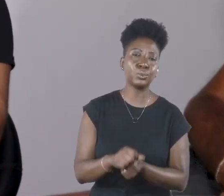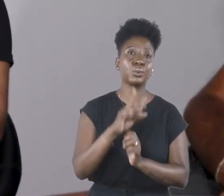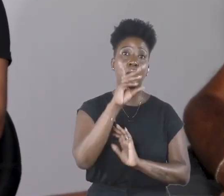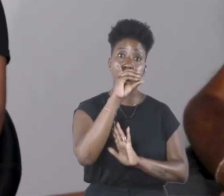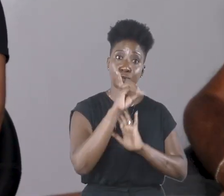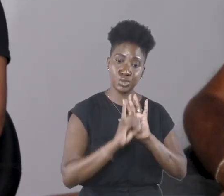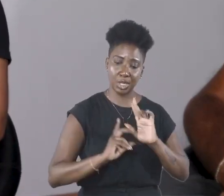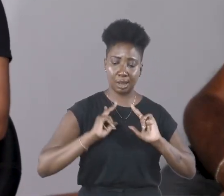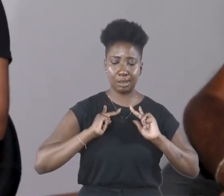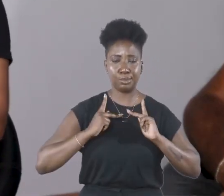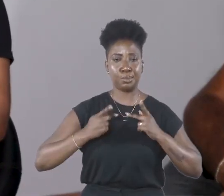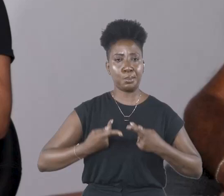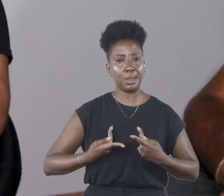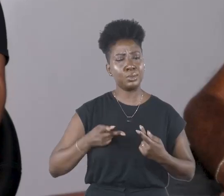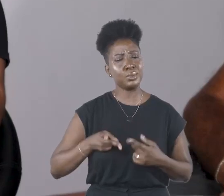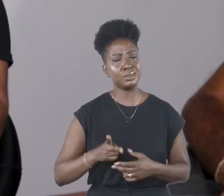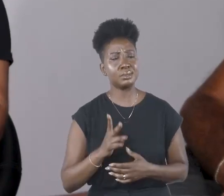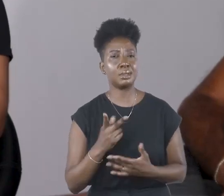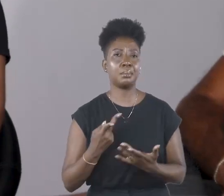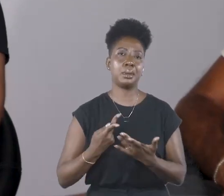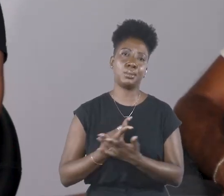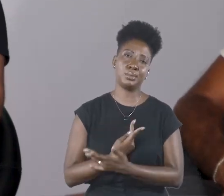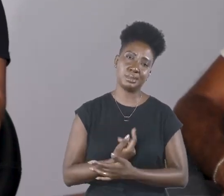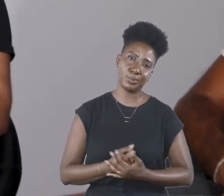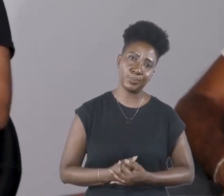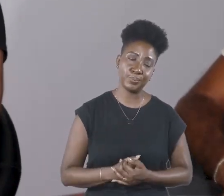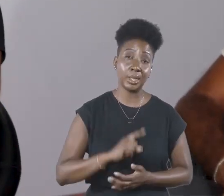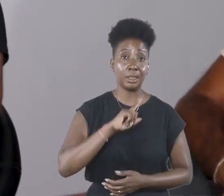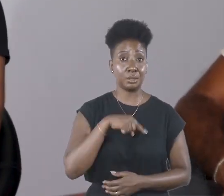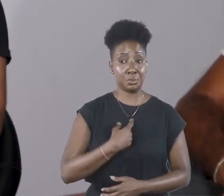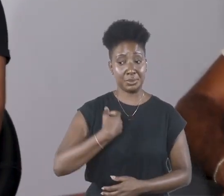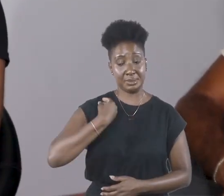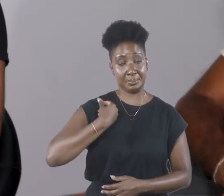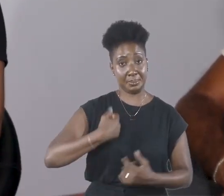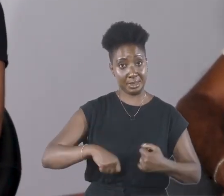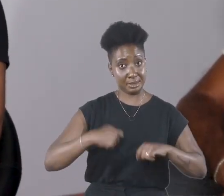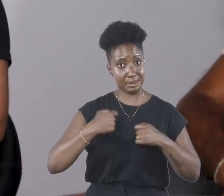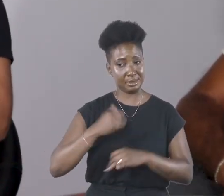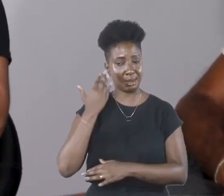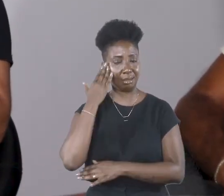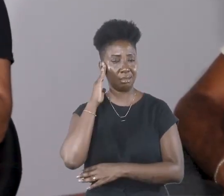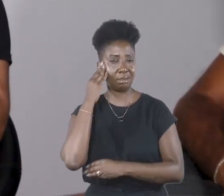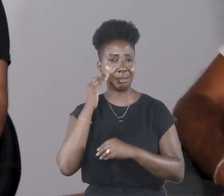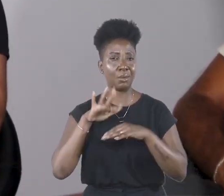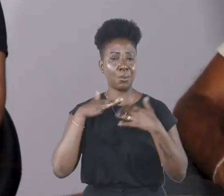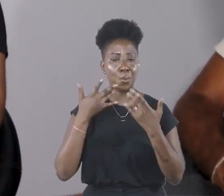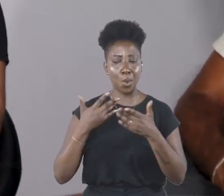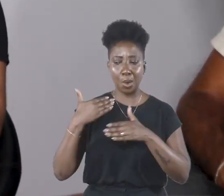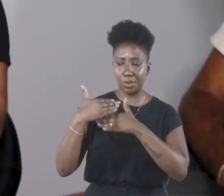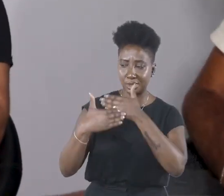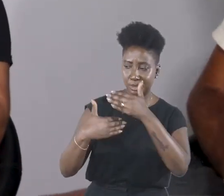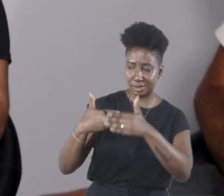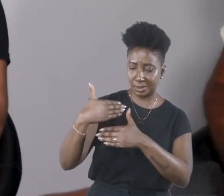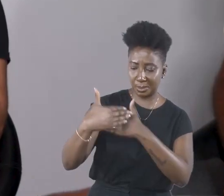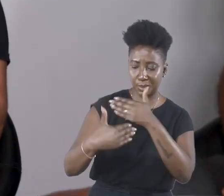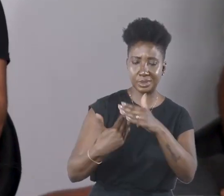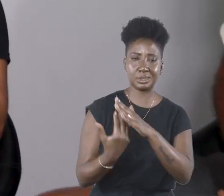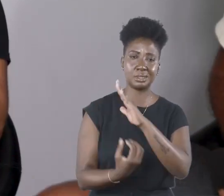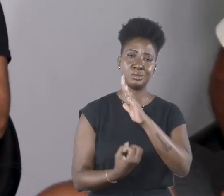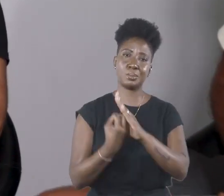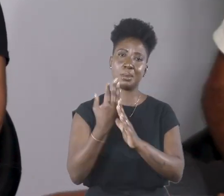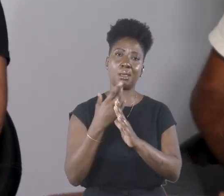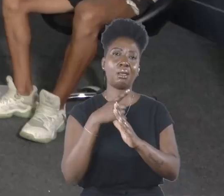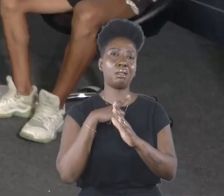desde sempre, porque migrar é um direito humano, migrar é uma coisa que acontece desde sempre, vai continuar existindo, e a gente precisa entender melhor o que